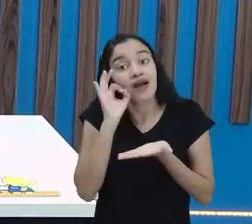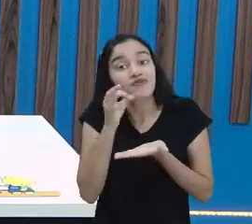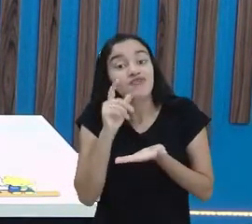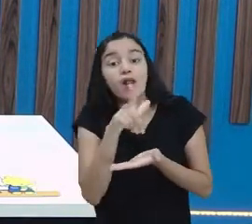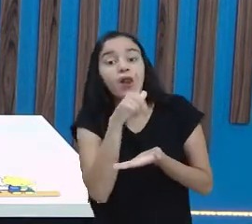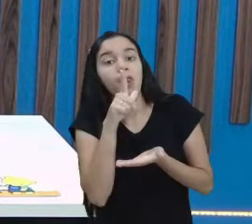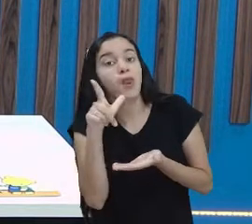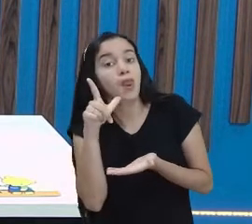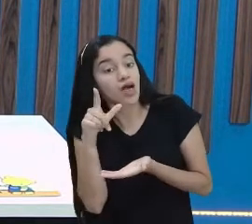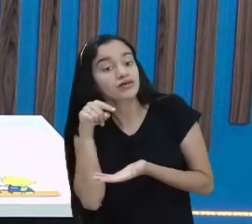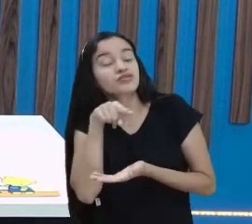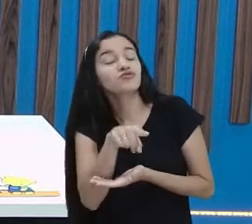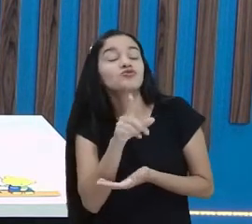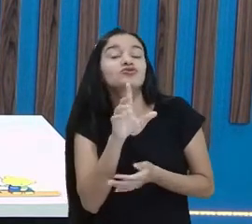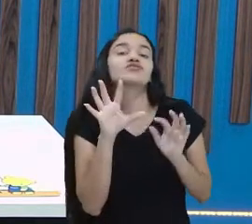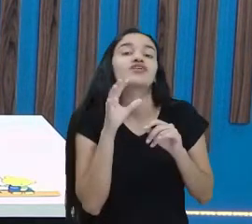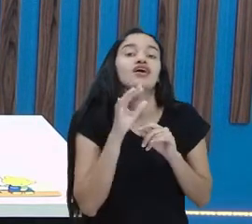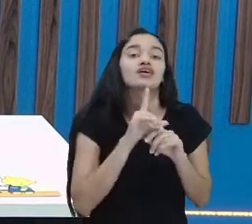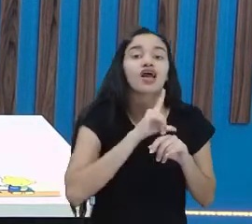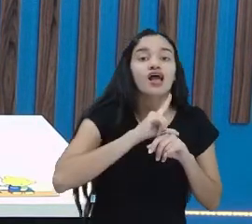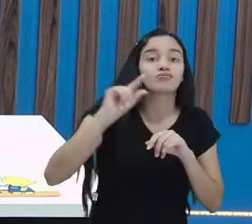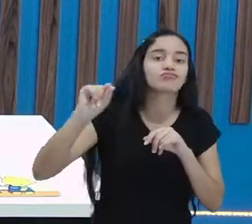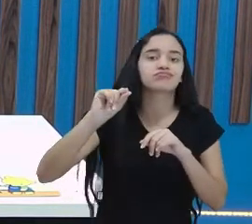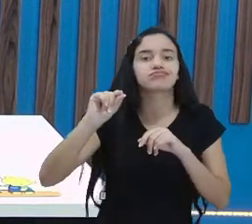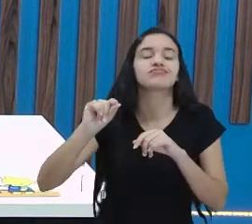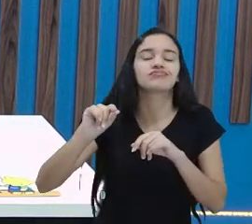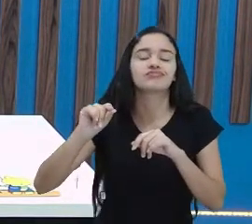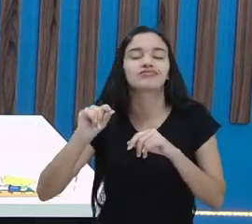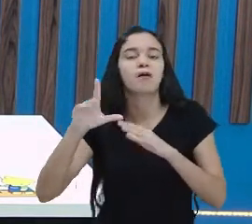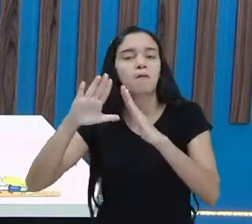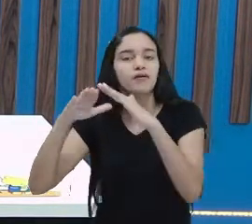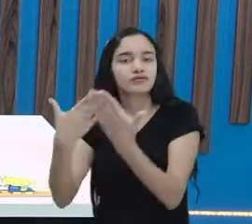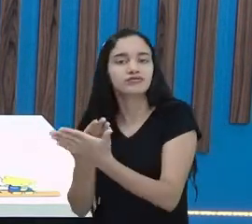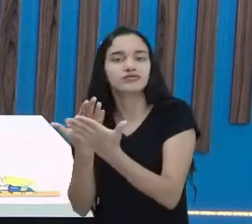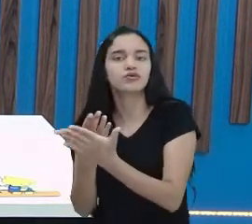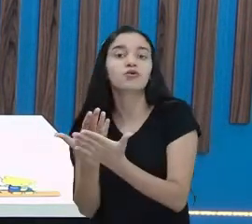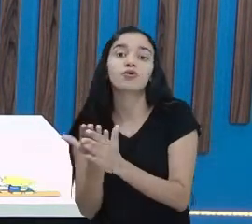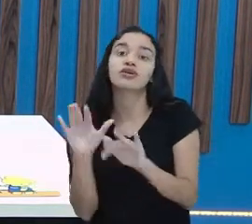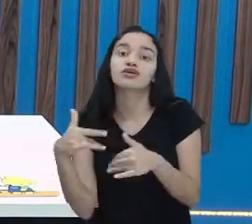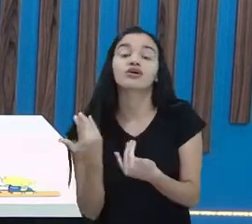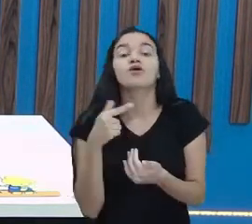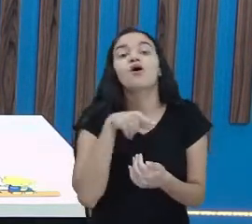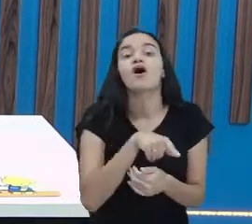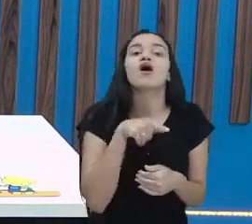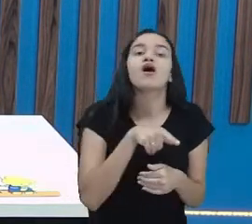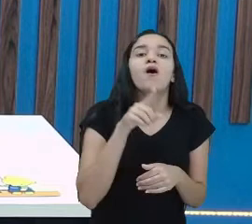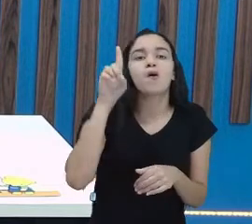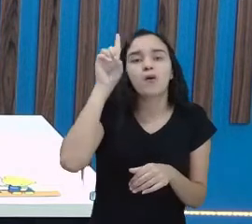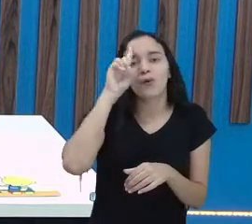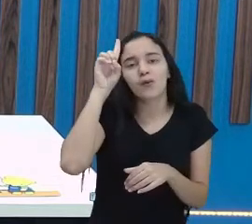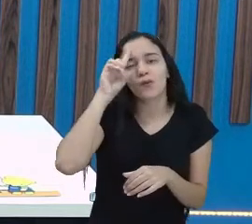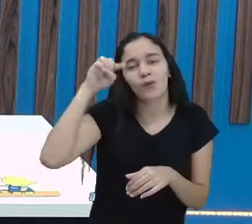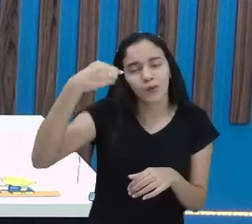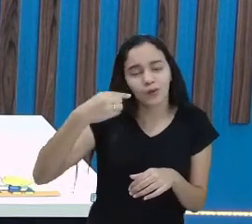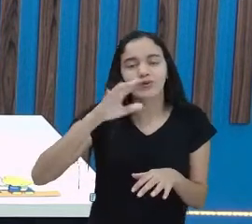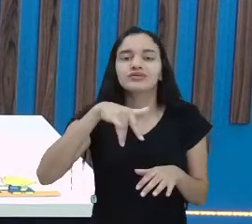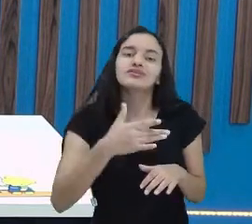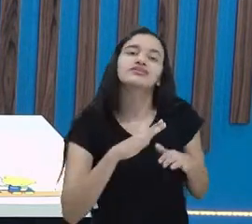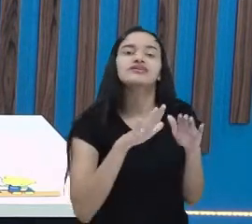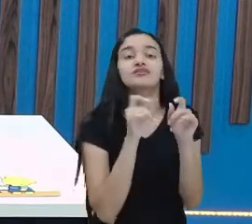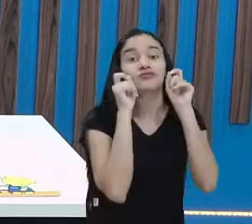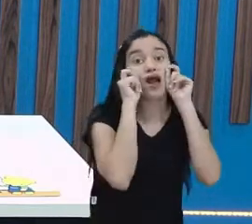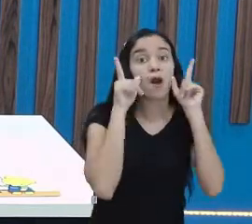que você vai levar para a escola, para depois te acordar. E aí vem a sua rotina, a hora que você se acorda, a hora que você vai